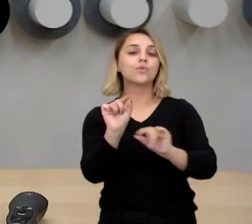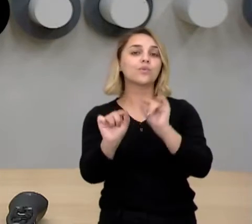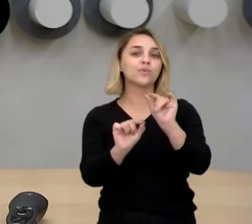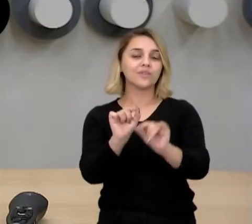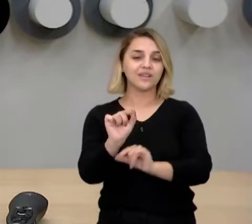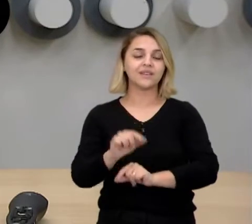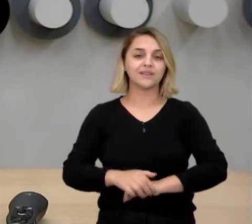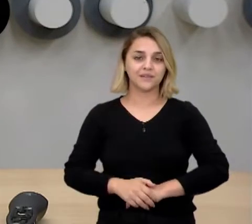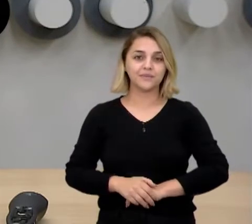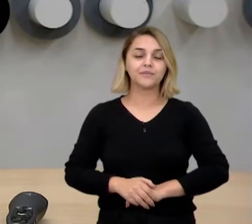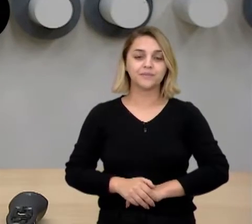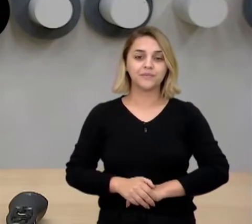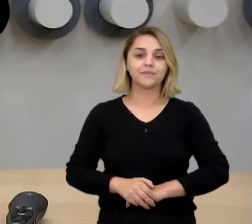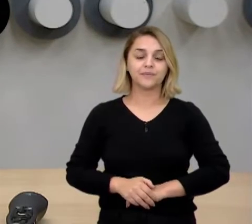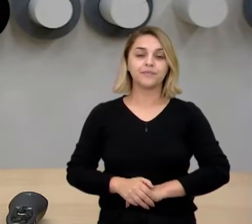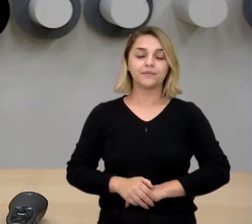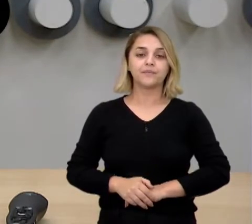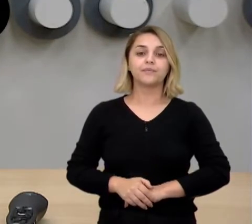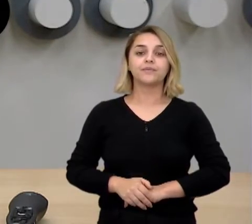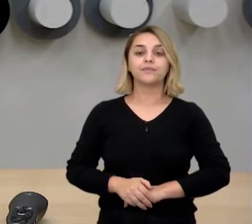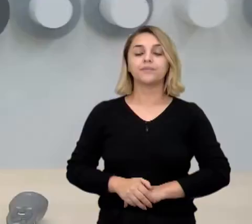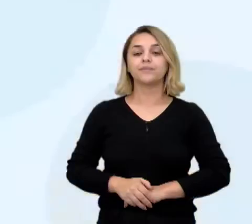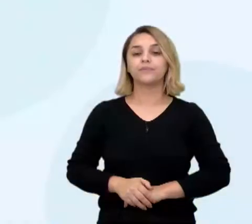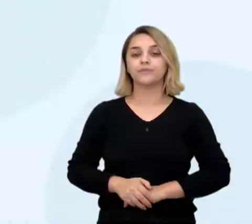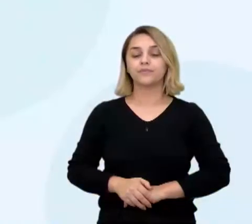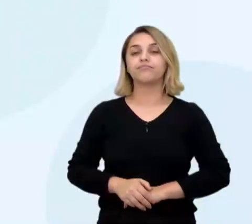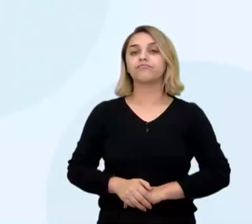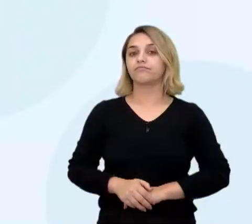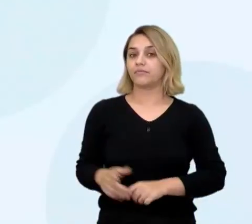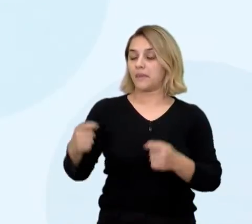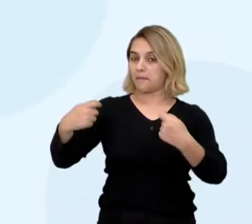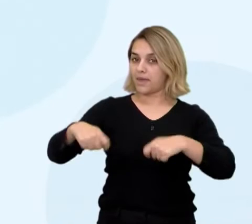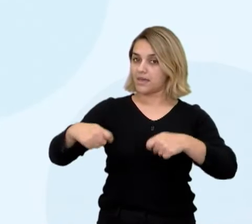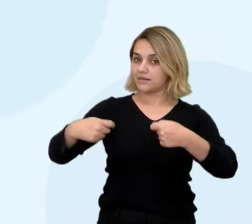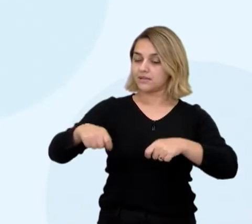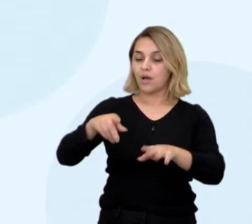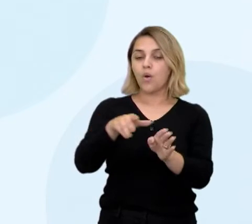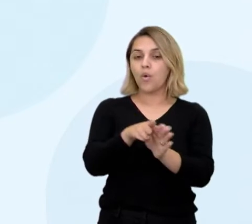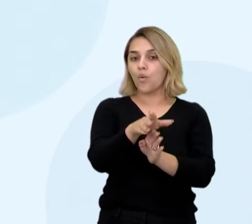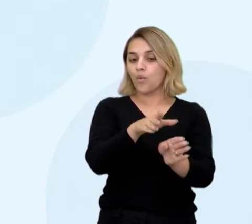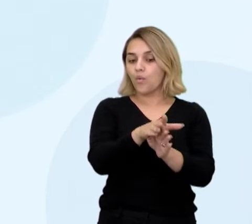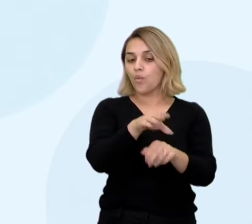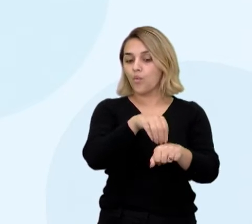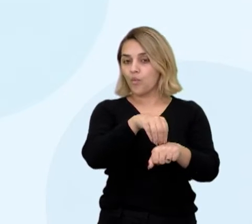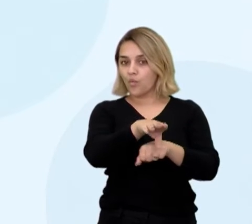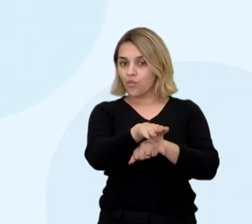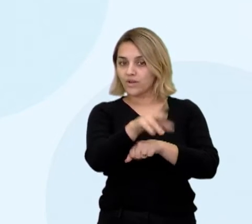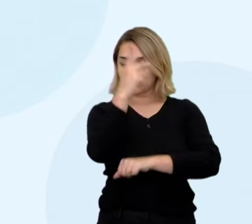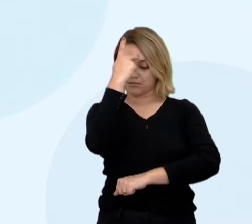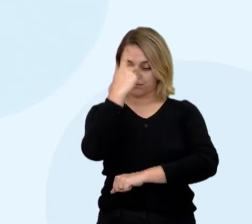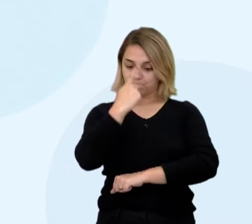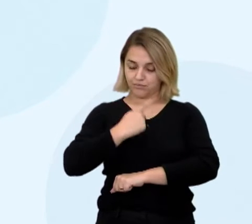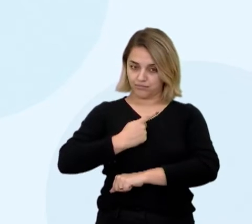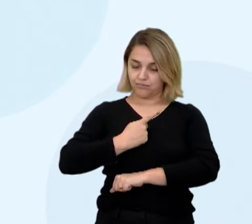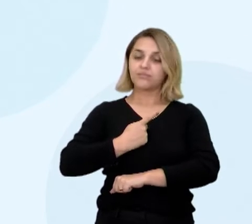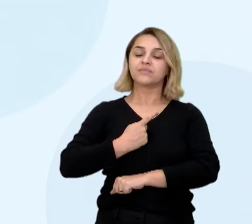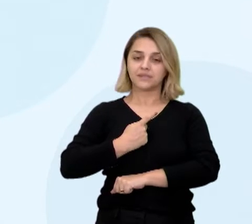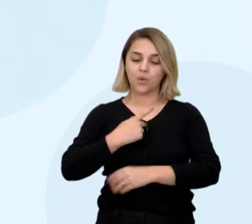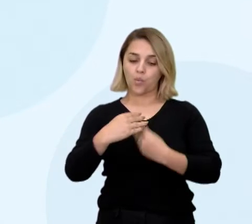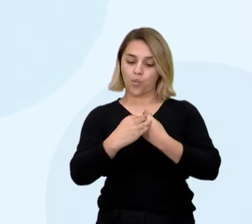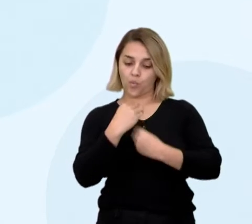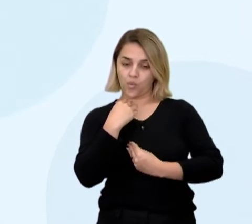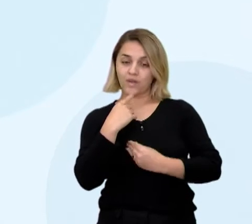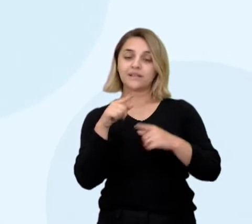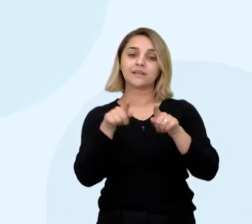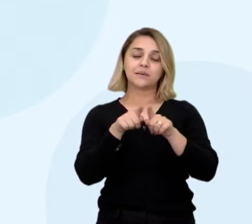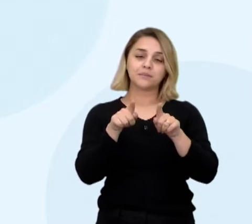sua pena. Ele disse o seguinte: deve orientar a si mesmo e, no entanto,